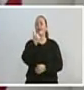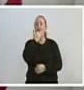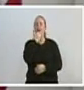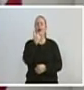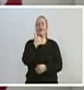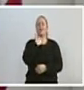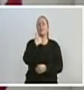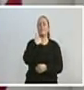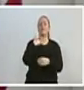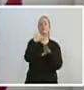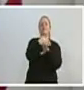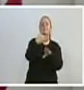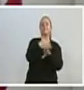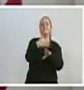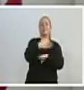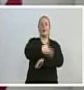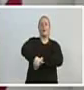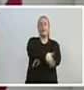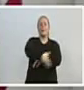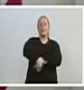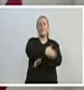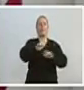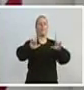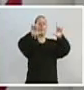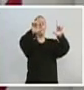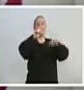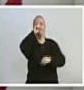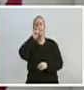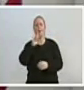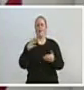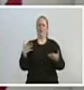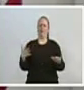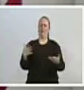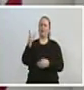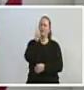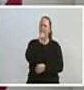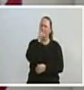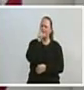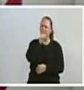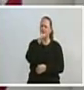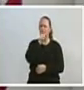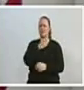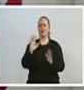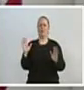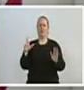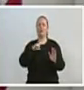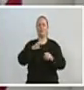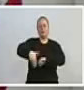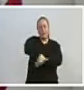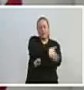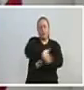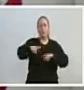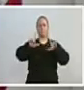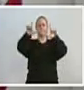atendem as ruas de placa amarela porque são ruas de placa amarela. Mentira! Tem rua de placa amarela pavimentada com